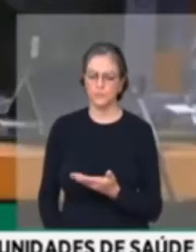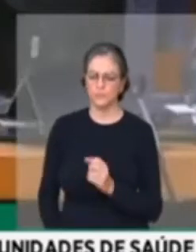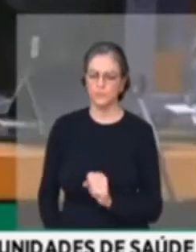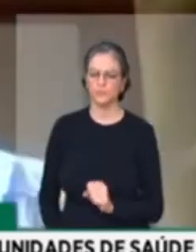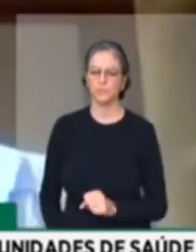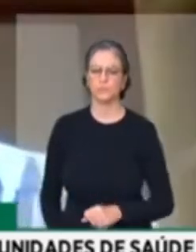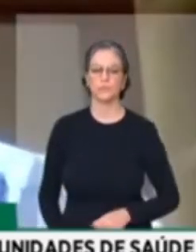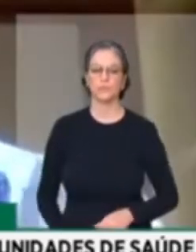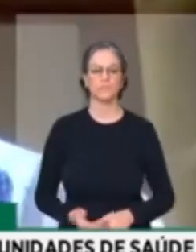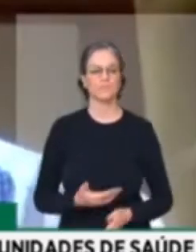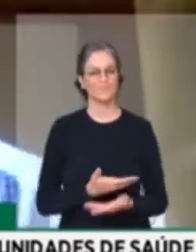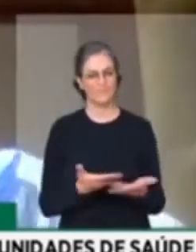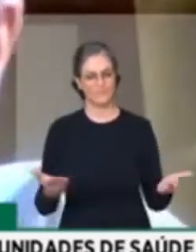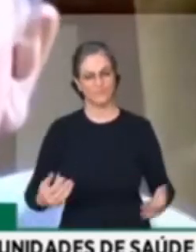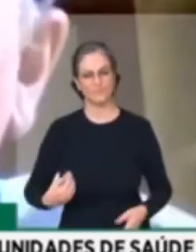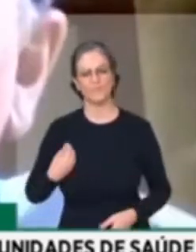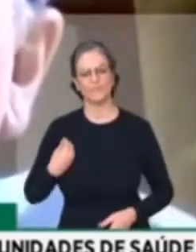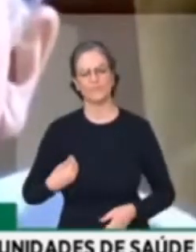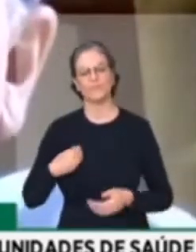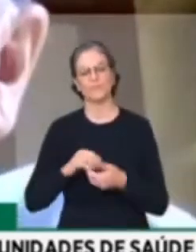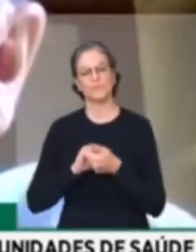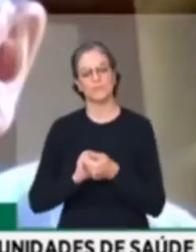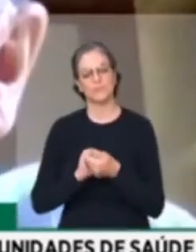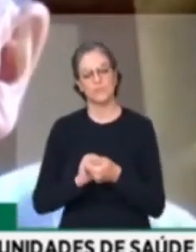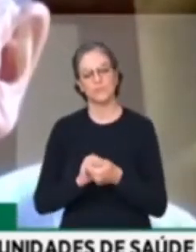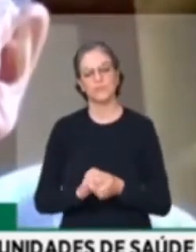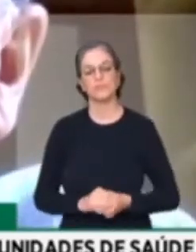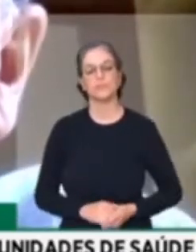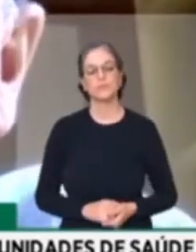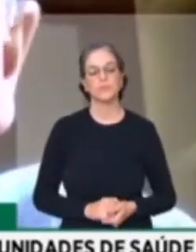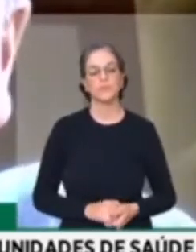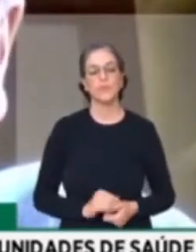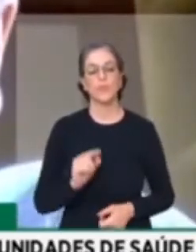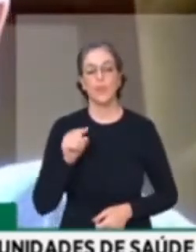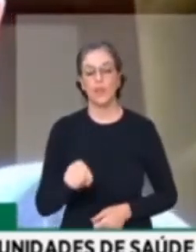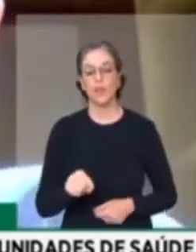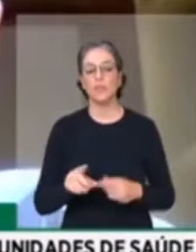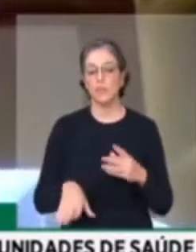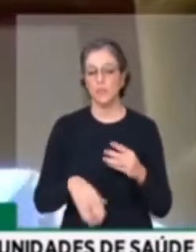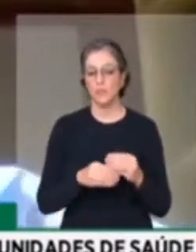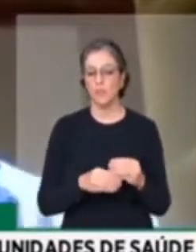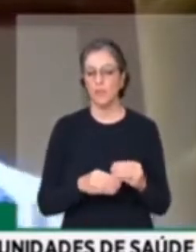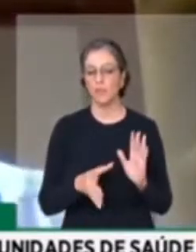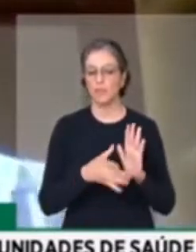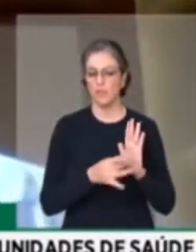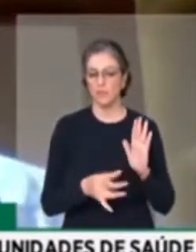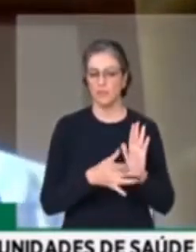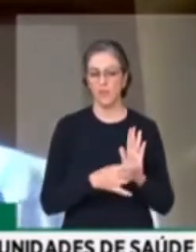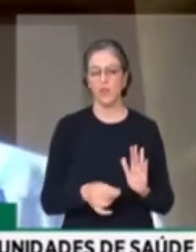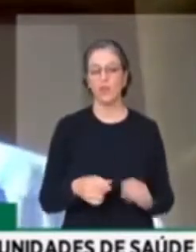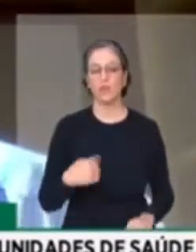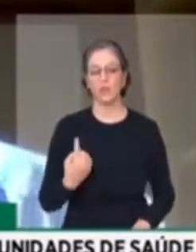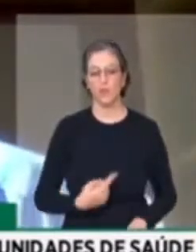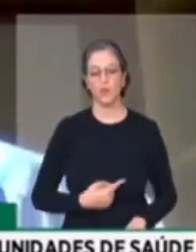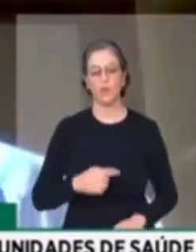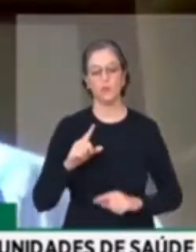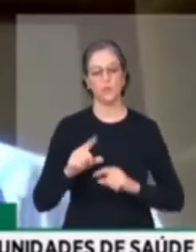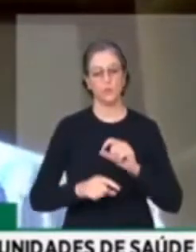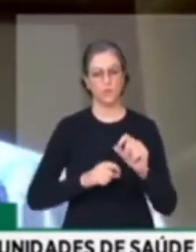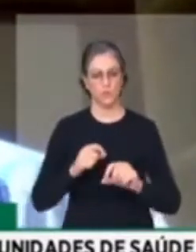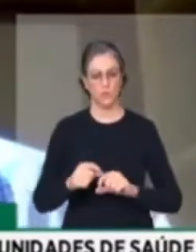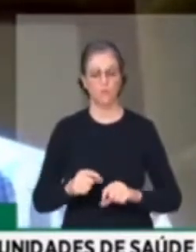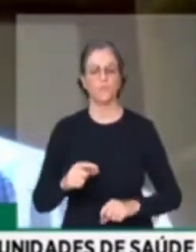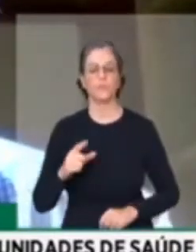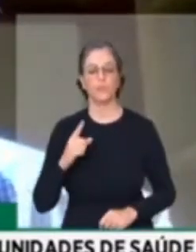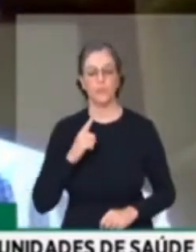Senhores deputados e deputadas, essa nossa emenda destacada, ela prevê que esses